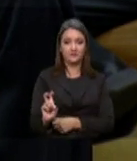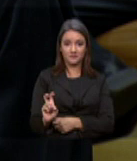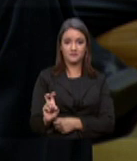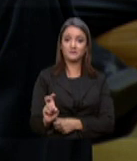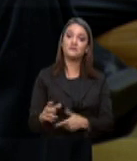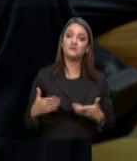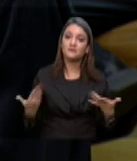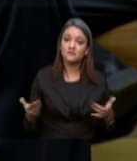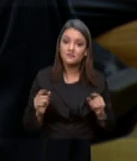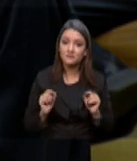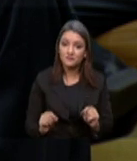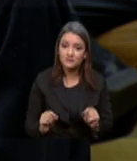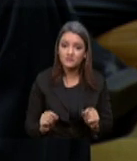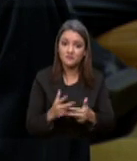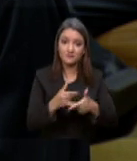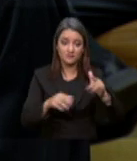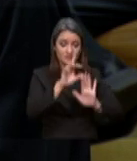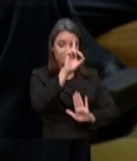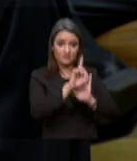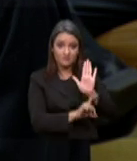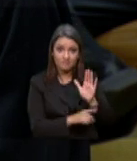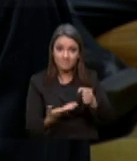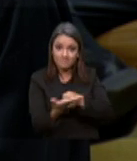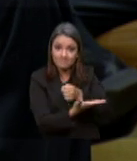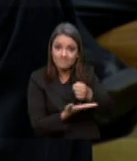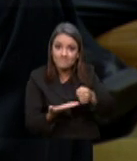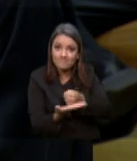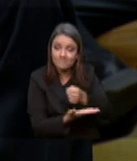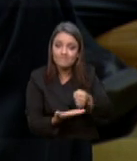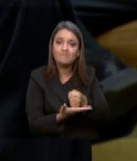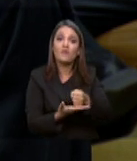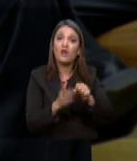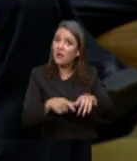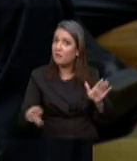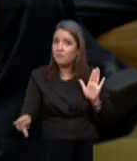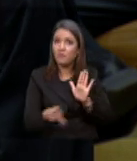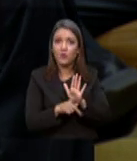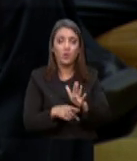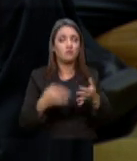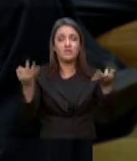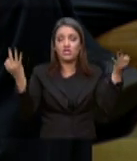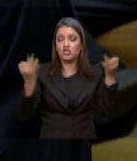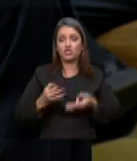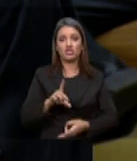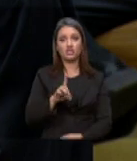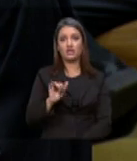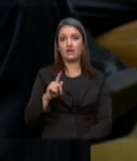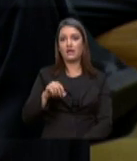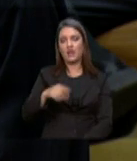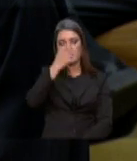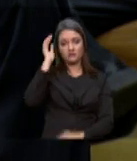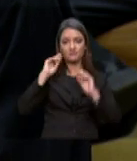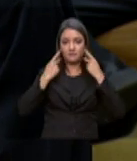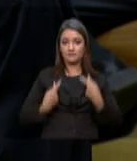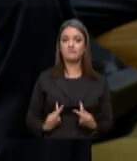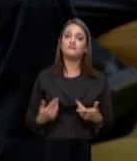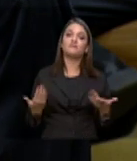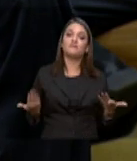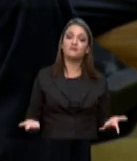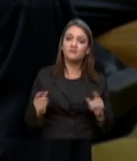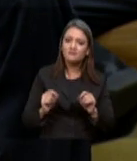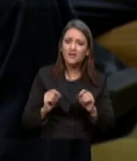A dimensão ecológica dos direitos fundamentais é inerente ao princípio da dignidade da pessoa humana, ou seja,